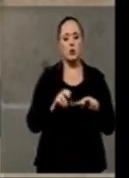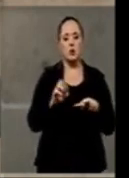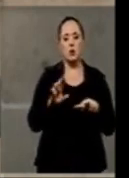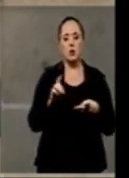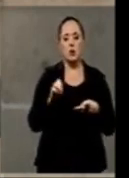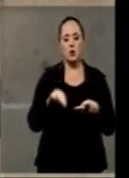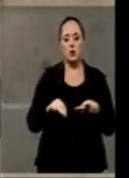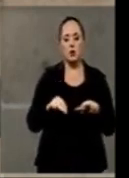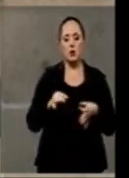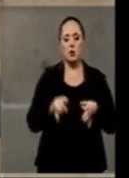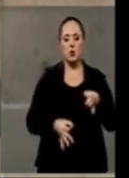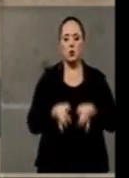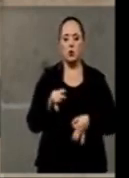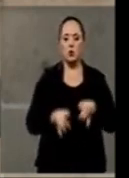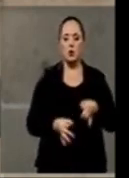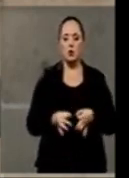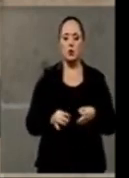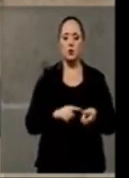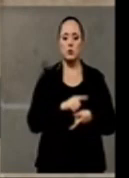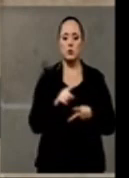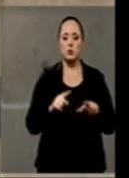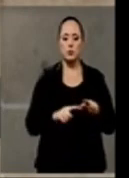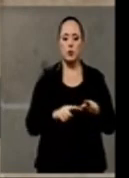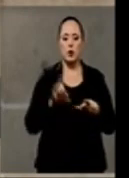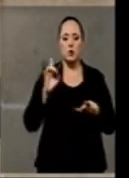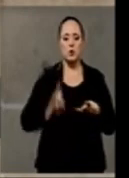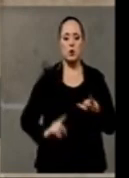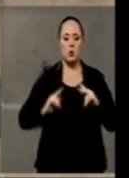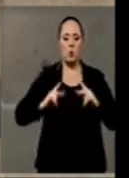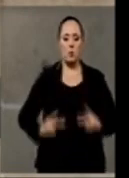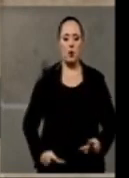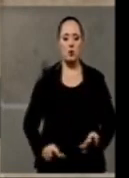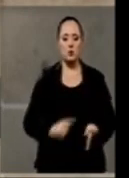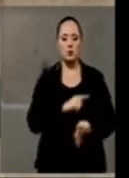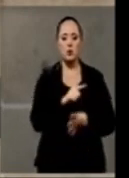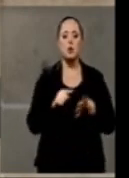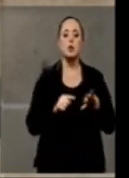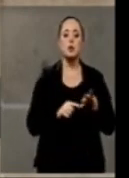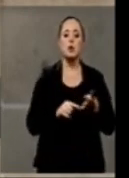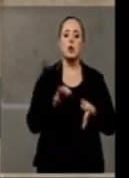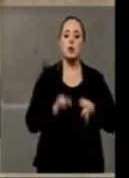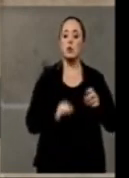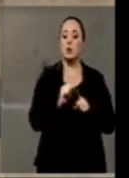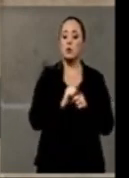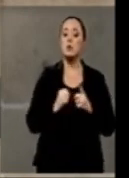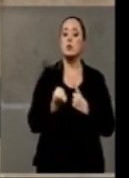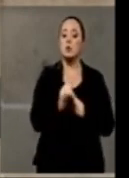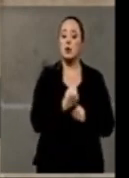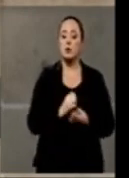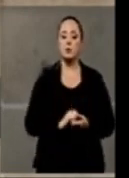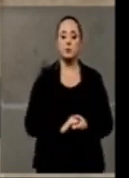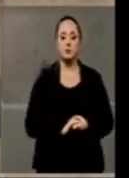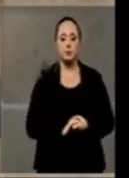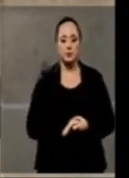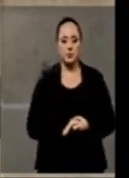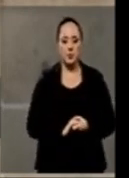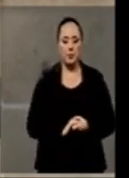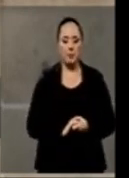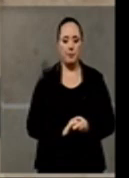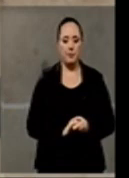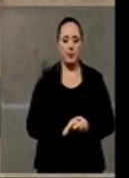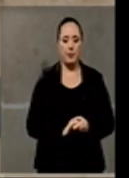democrático de direito dos direitos humanos e da justiça social fiquem certos